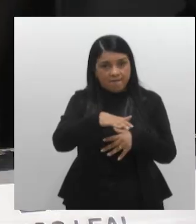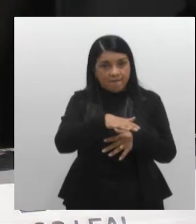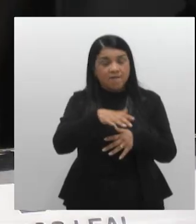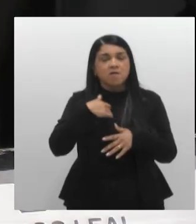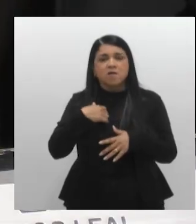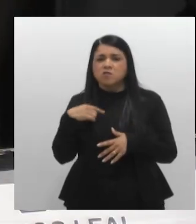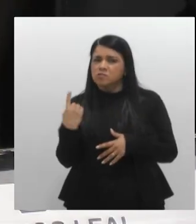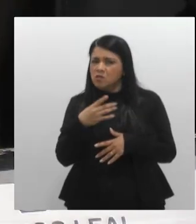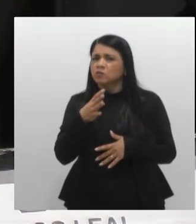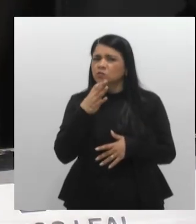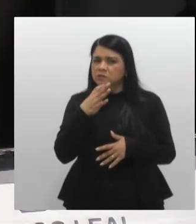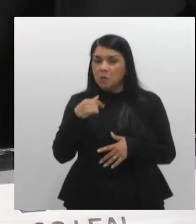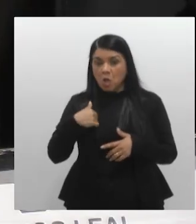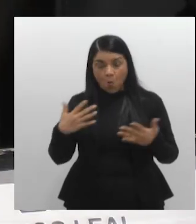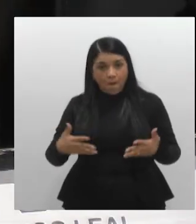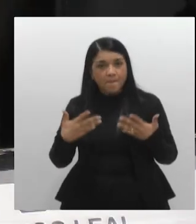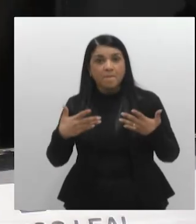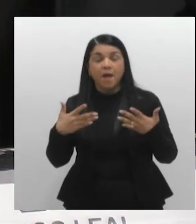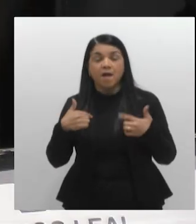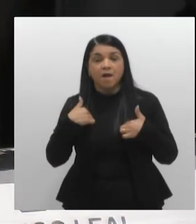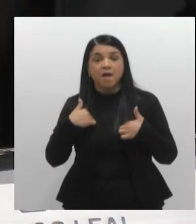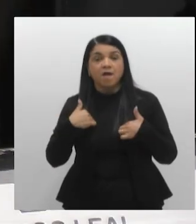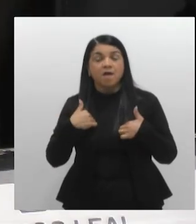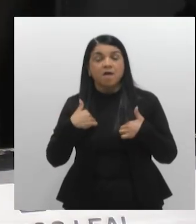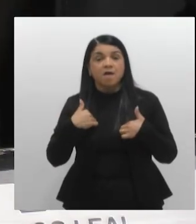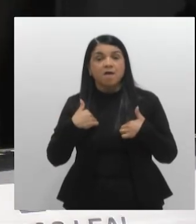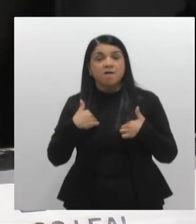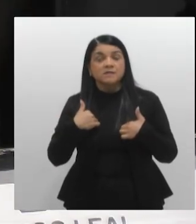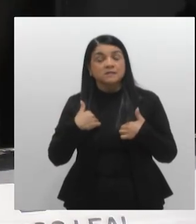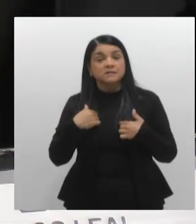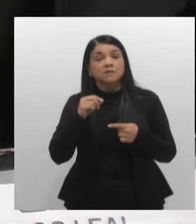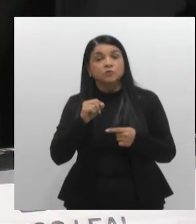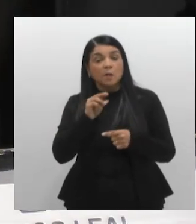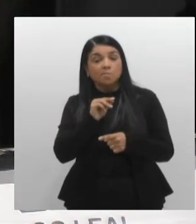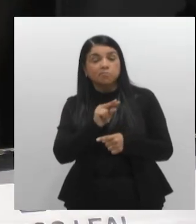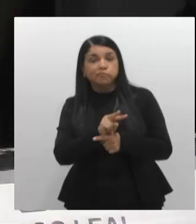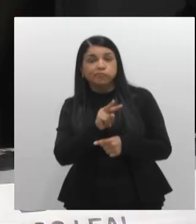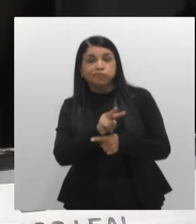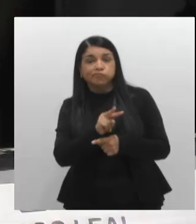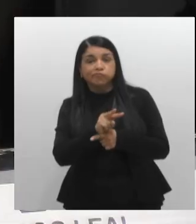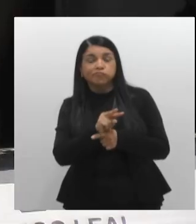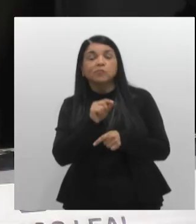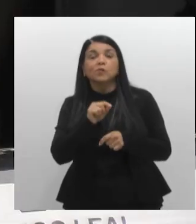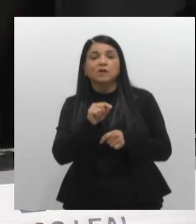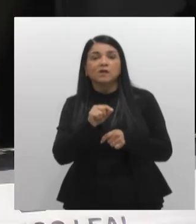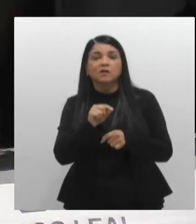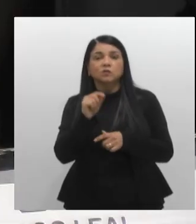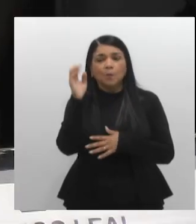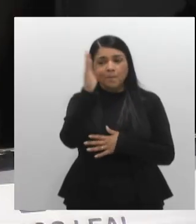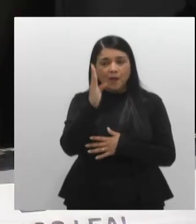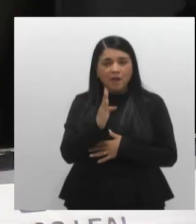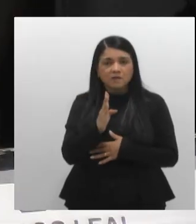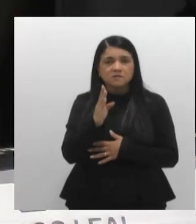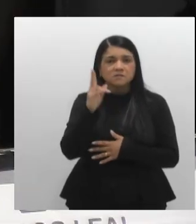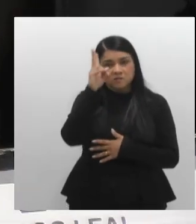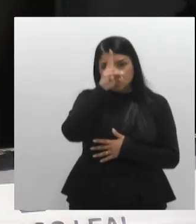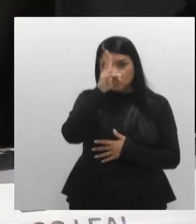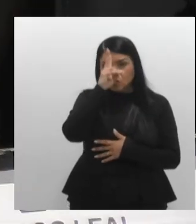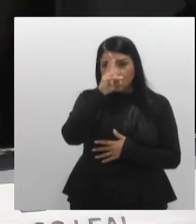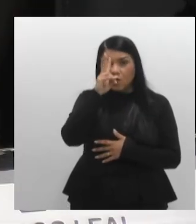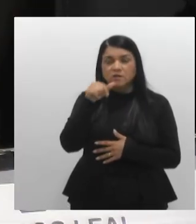sou um entusiasta, nós temos essa preservação histórica que para o país, veja, nós estamos